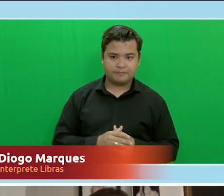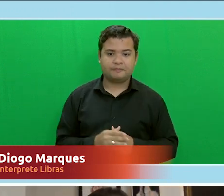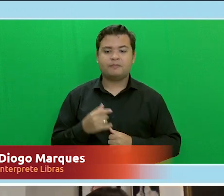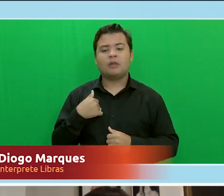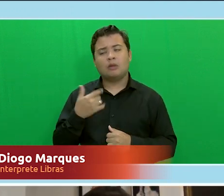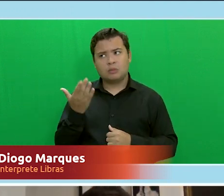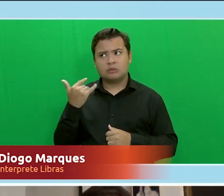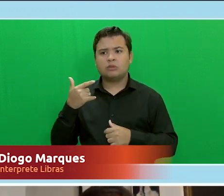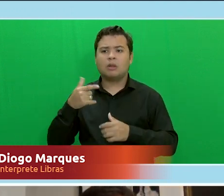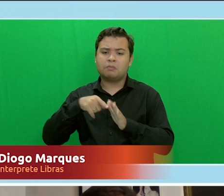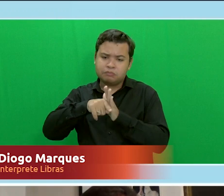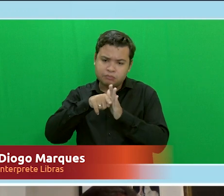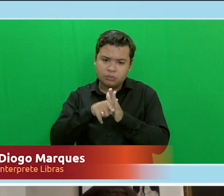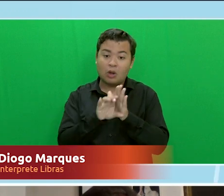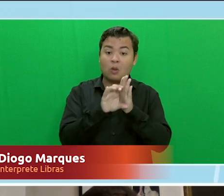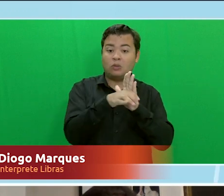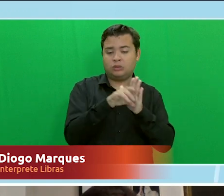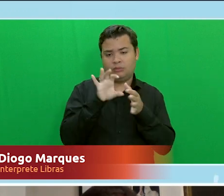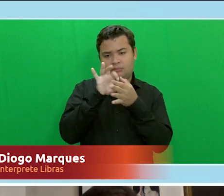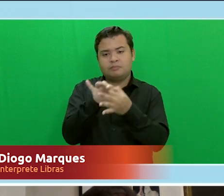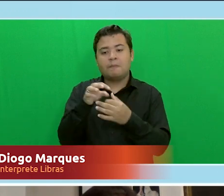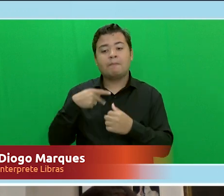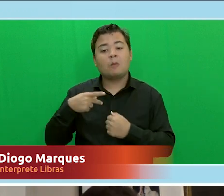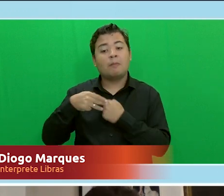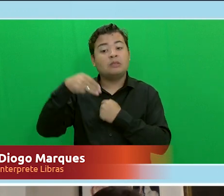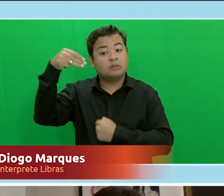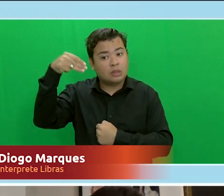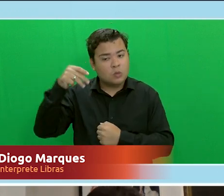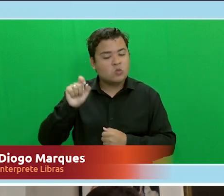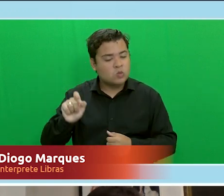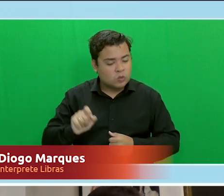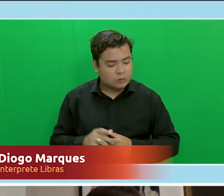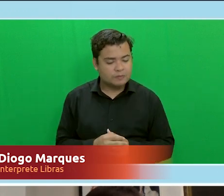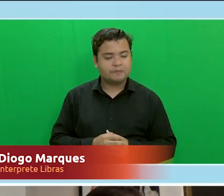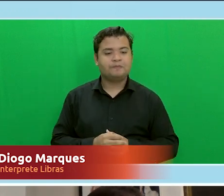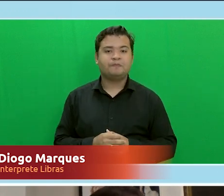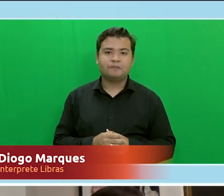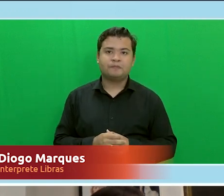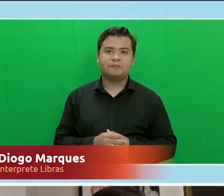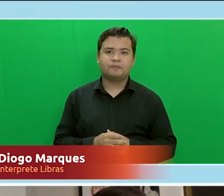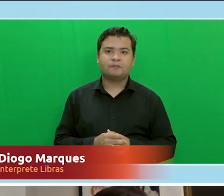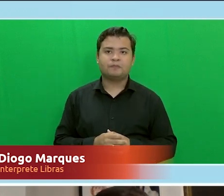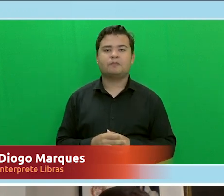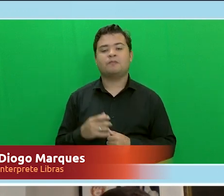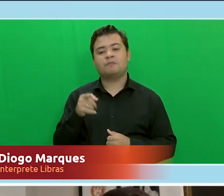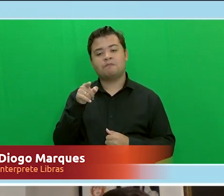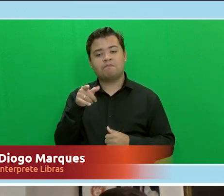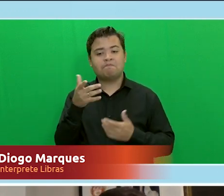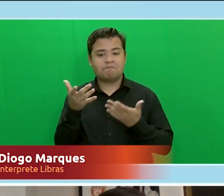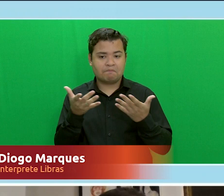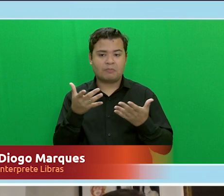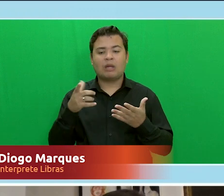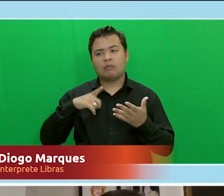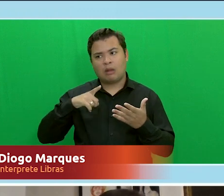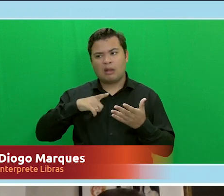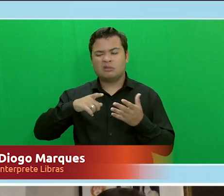trabalhei com um conceito no mestrado que eu acho